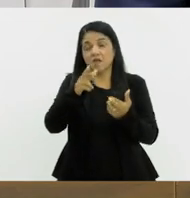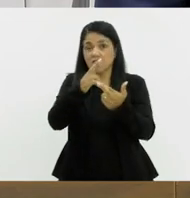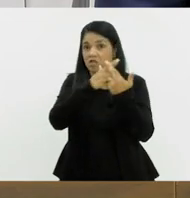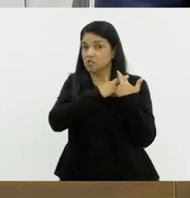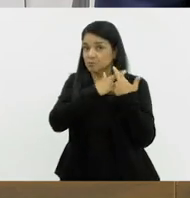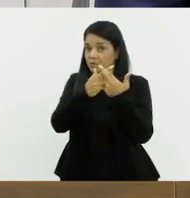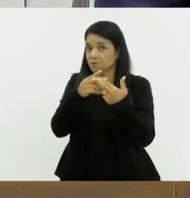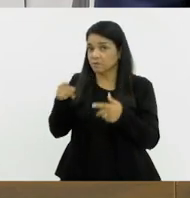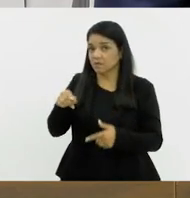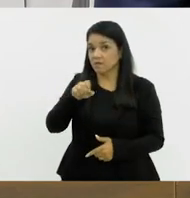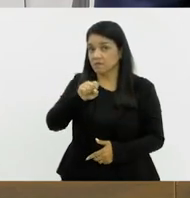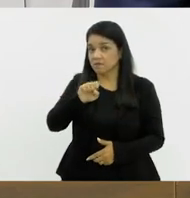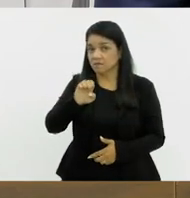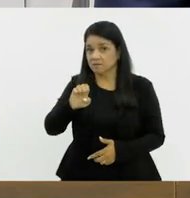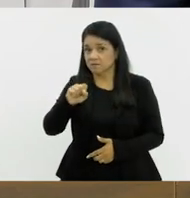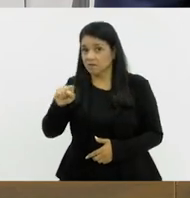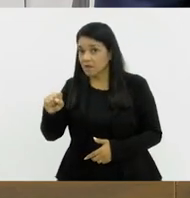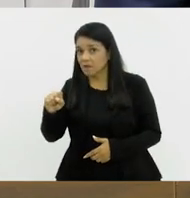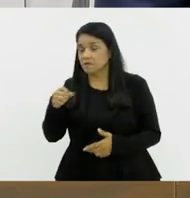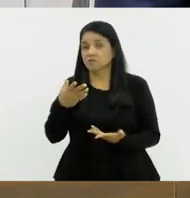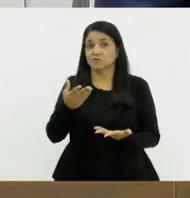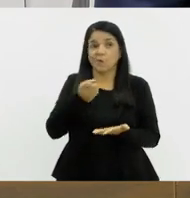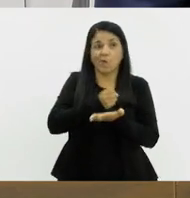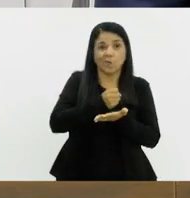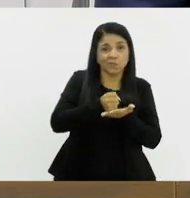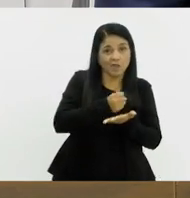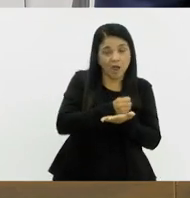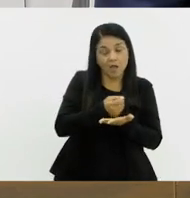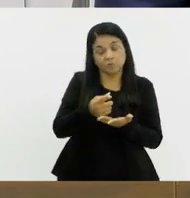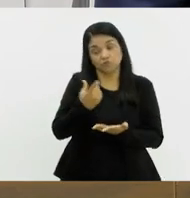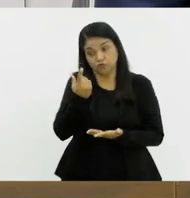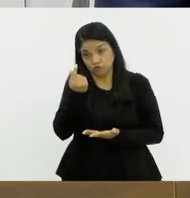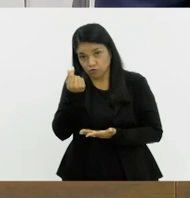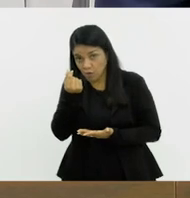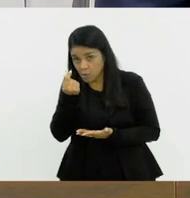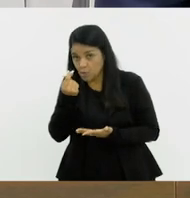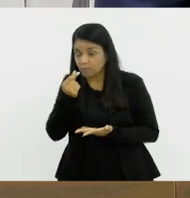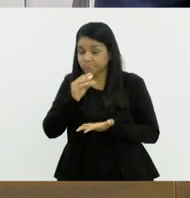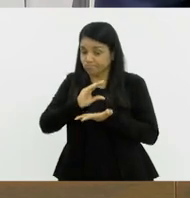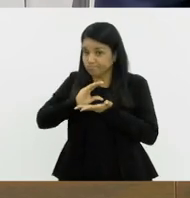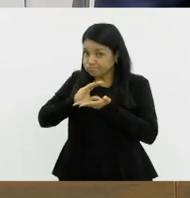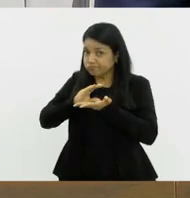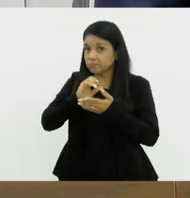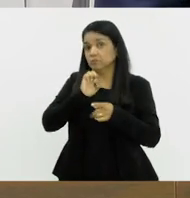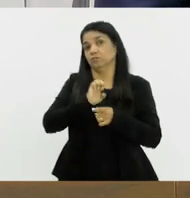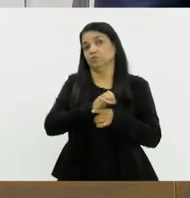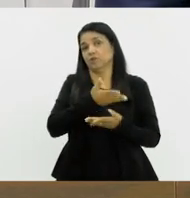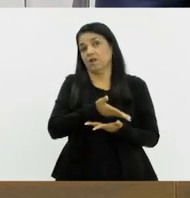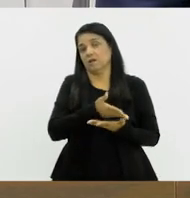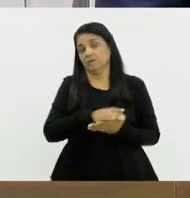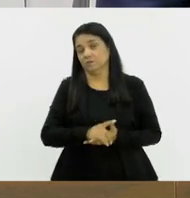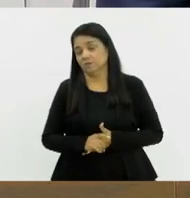na SES. Ela, não sei, contrata, o dinheiro é do Estado, é a mesma coisa. Né?